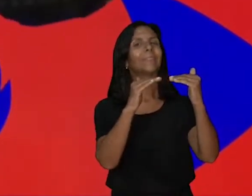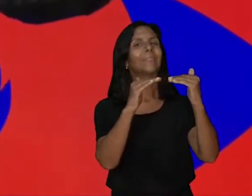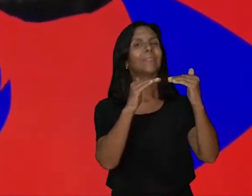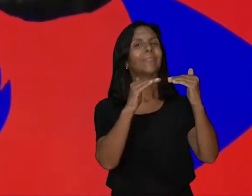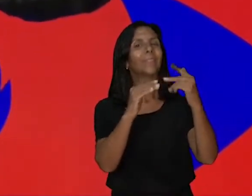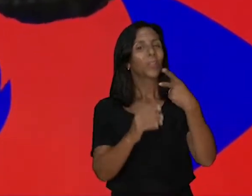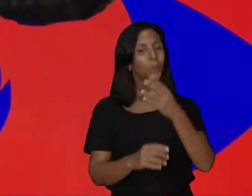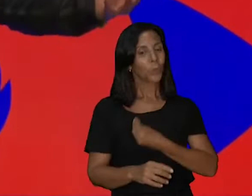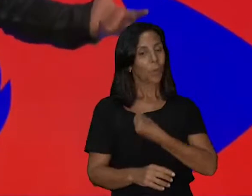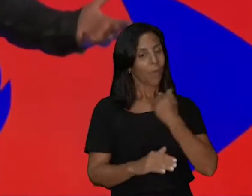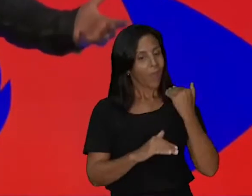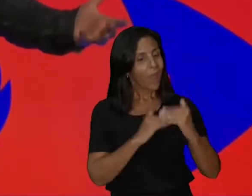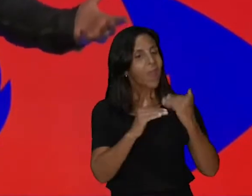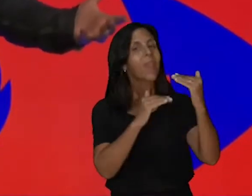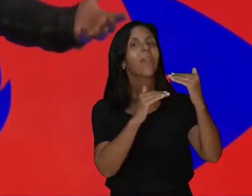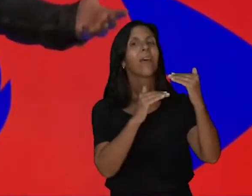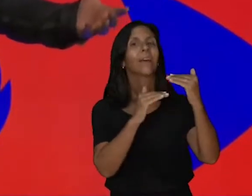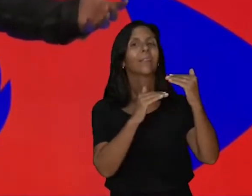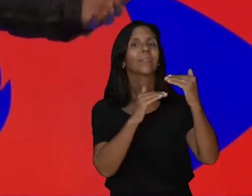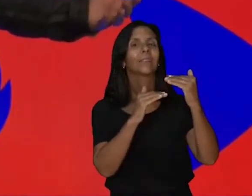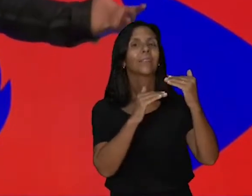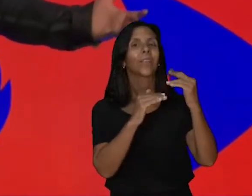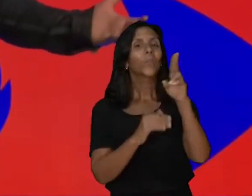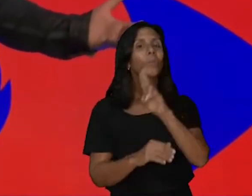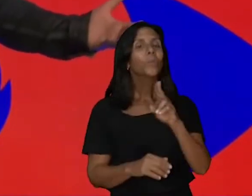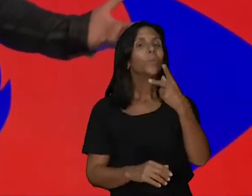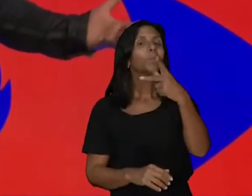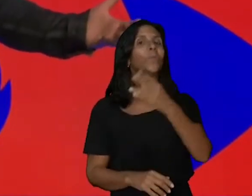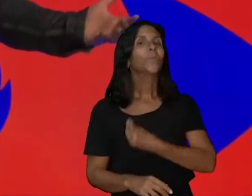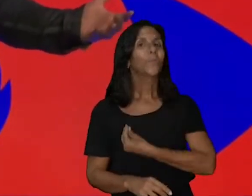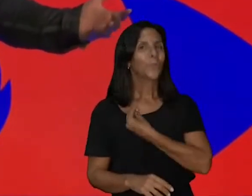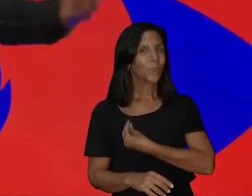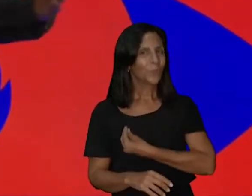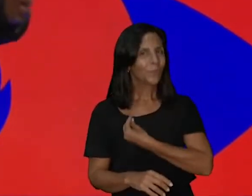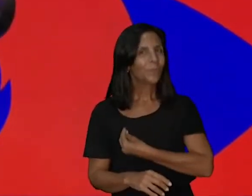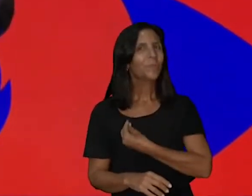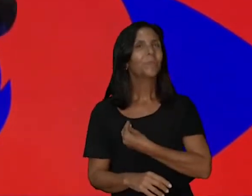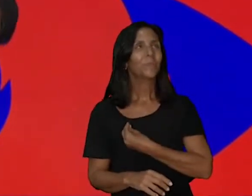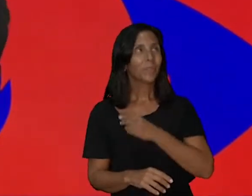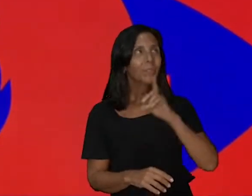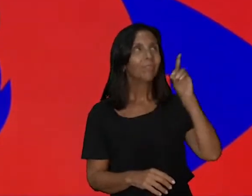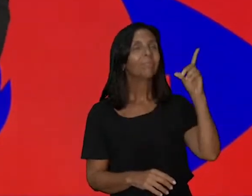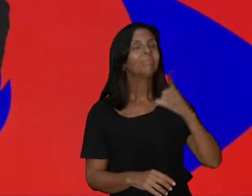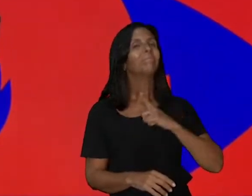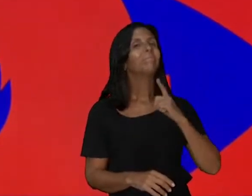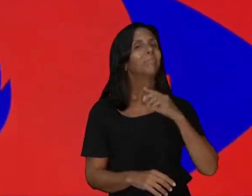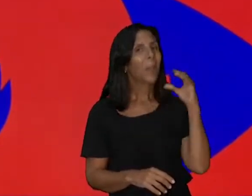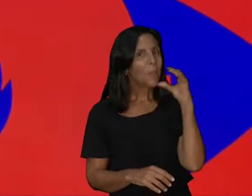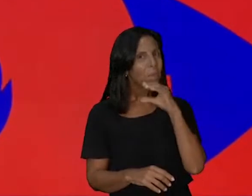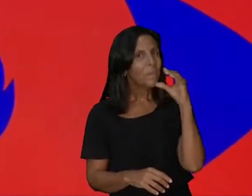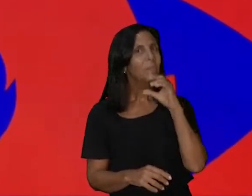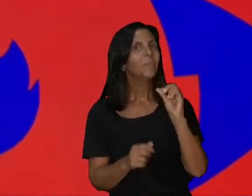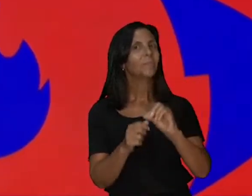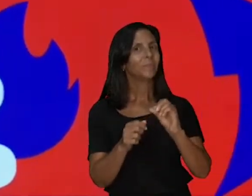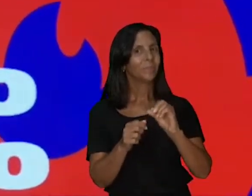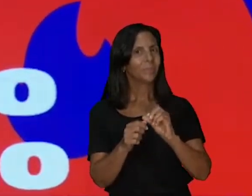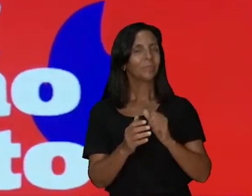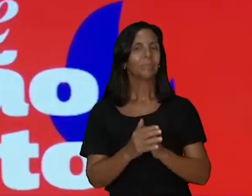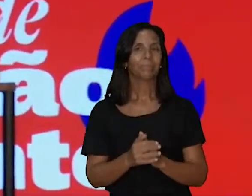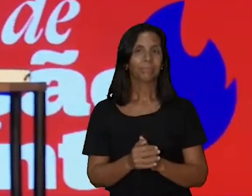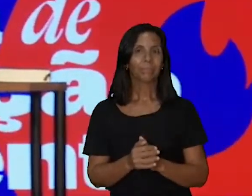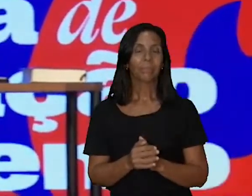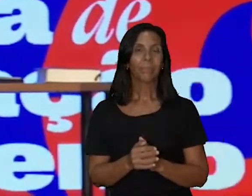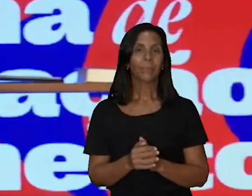você seja aquele instrumento que Ele possa usar em todo e qualquer lugar. E algumas pessoas passam por